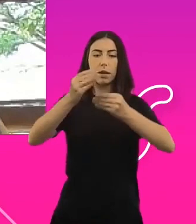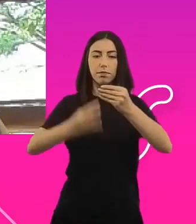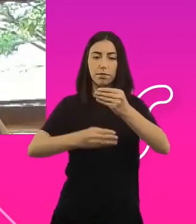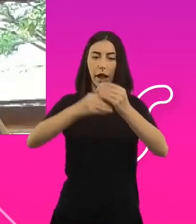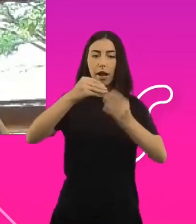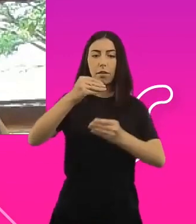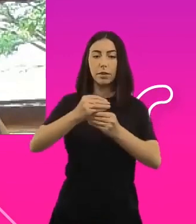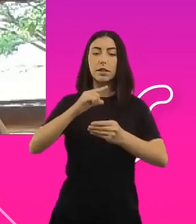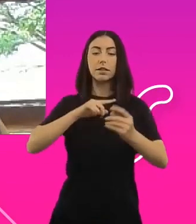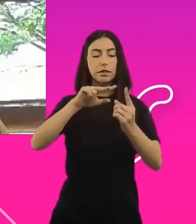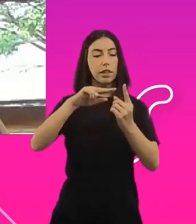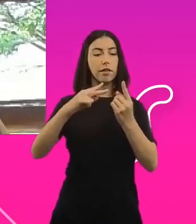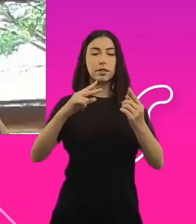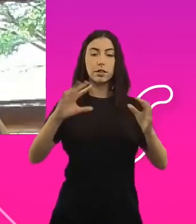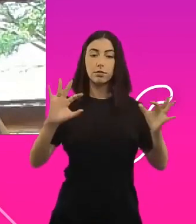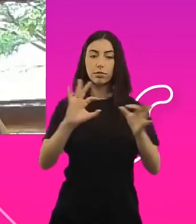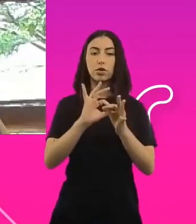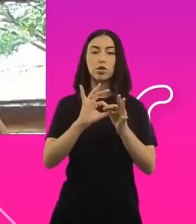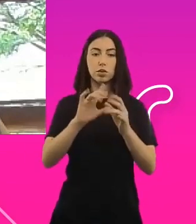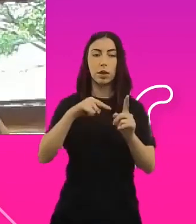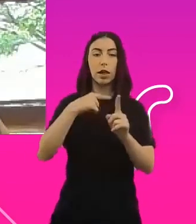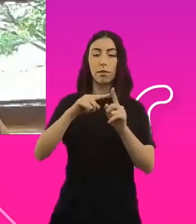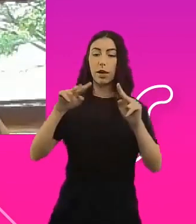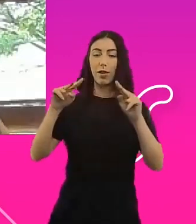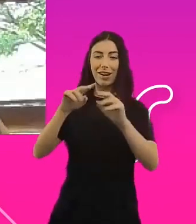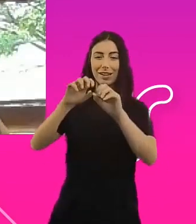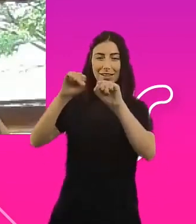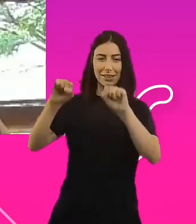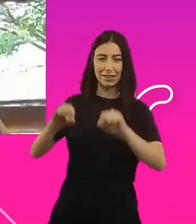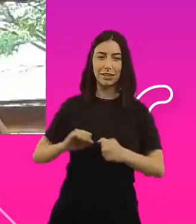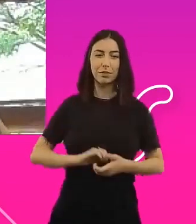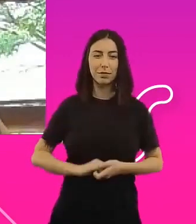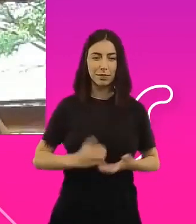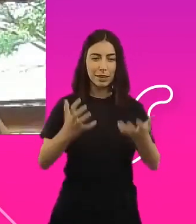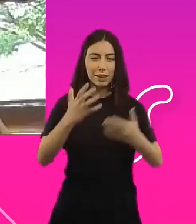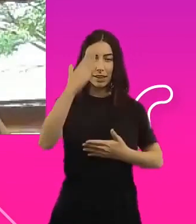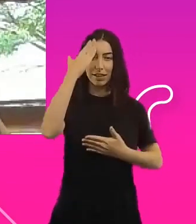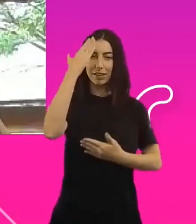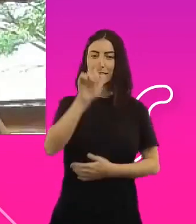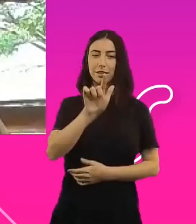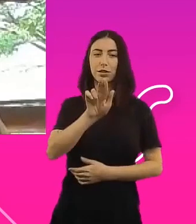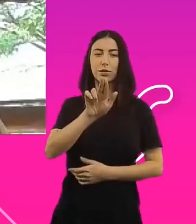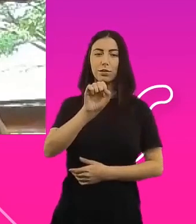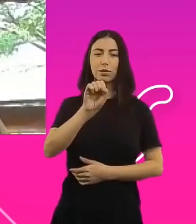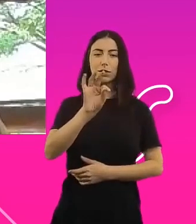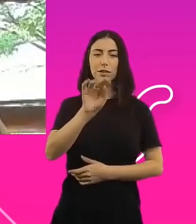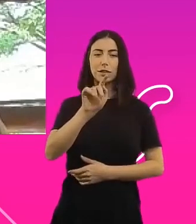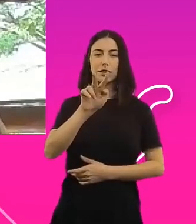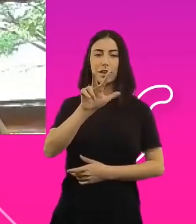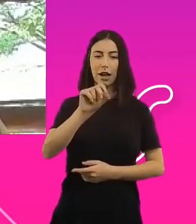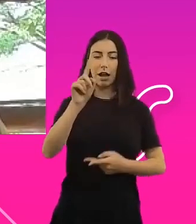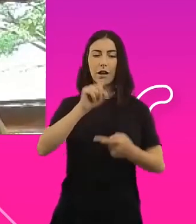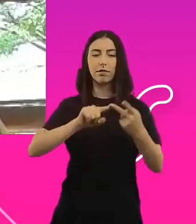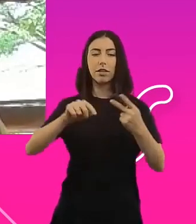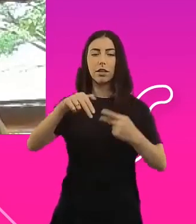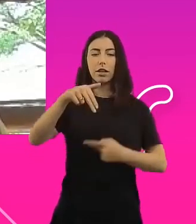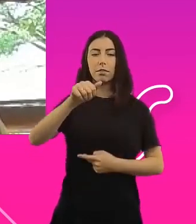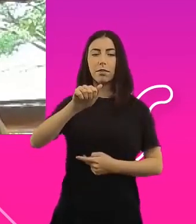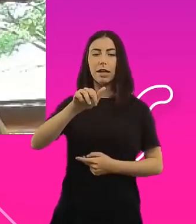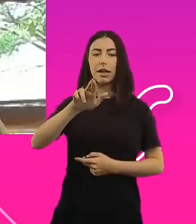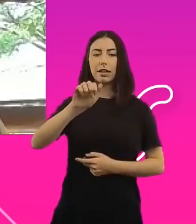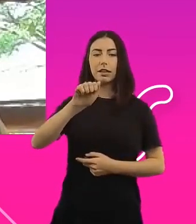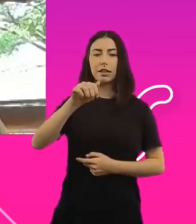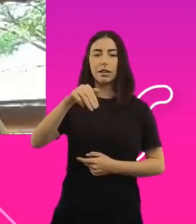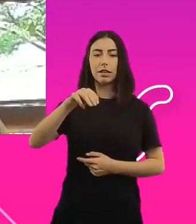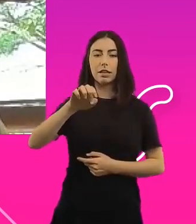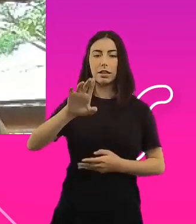e esse olhar sistêmico. Quero agradecer muito ao Gustavo, a Mariane e a Luciane. Foi um prazer estar